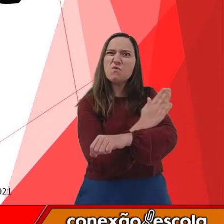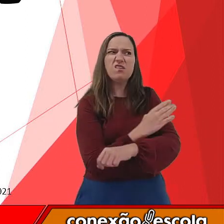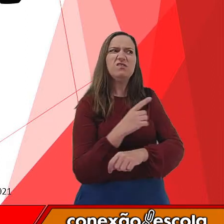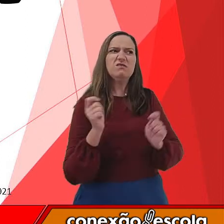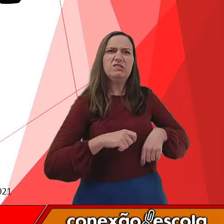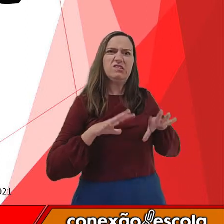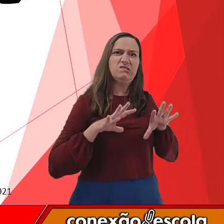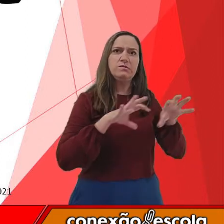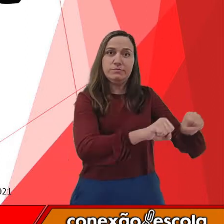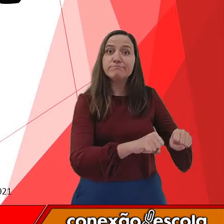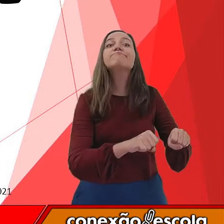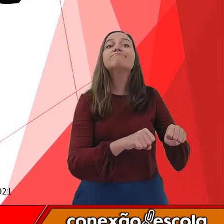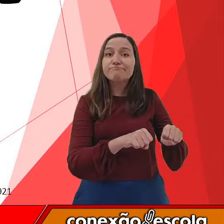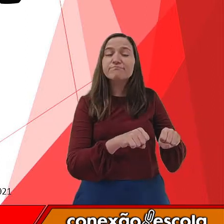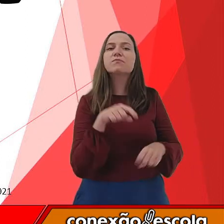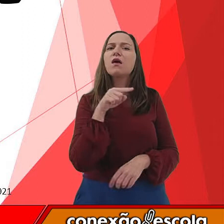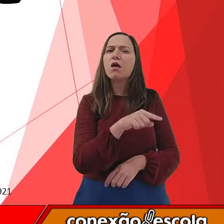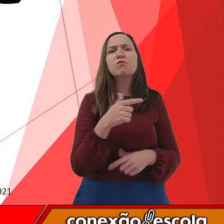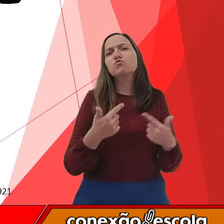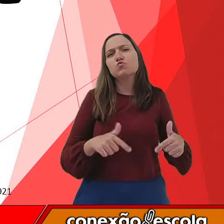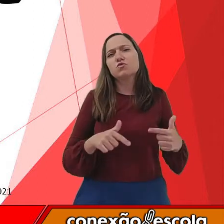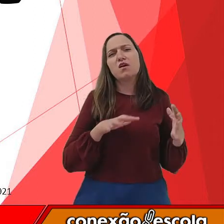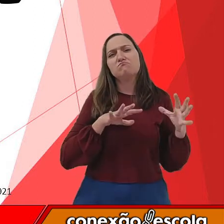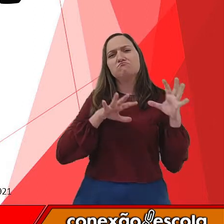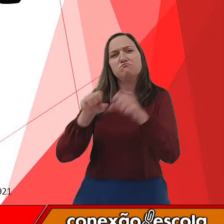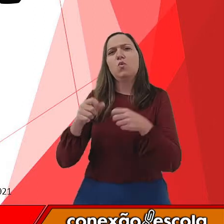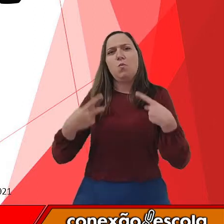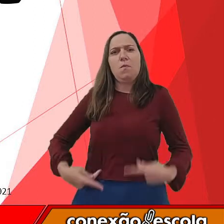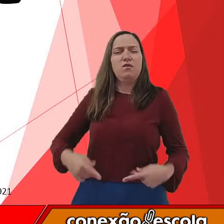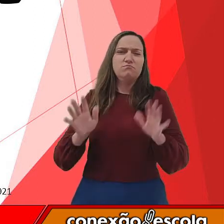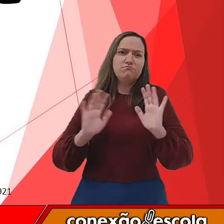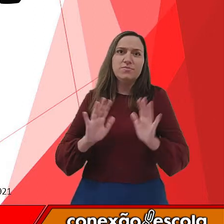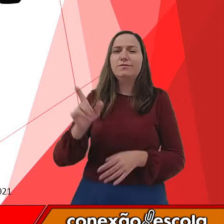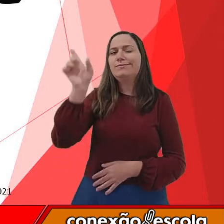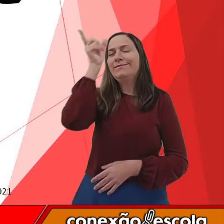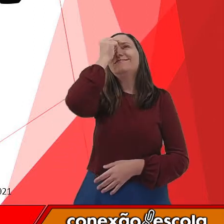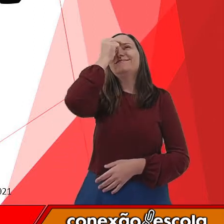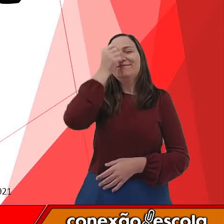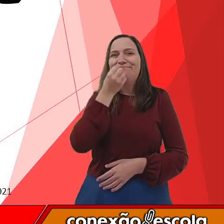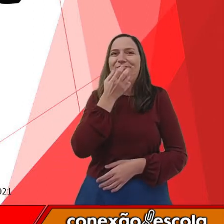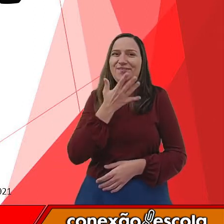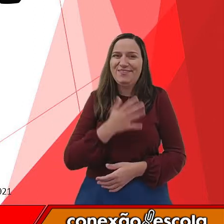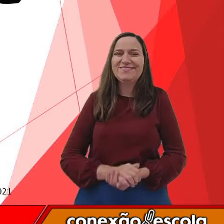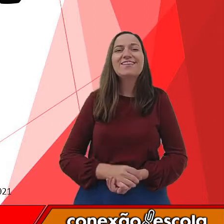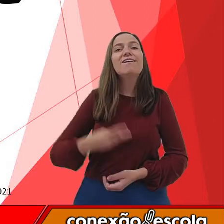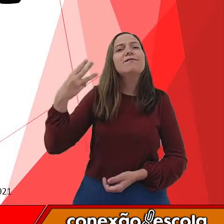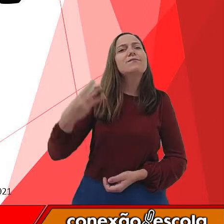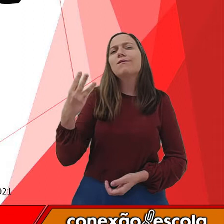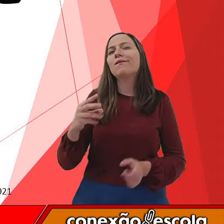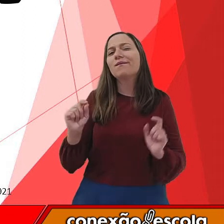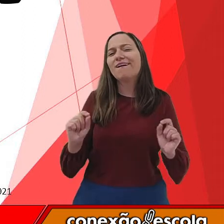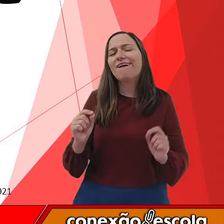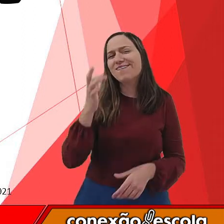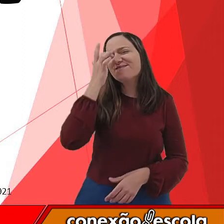ser devorados. Elas não costumam atacar humanos. Ufa! E o número 3, o que é?